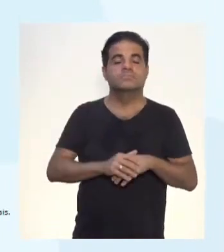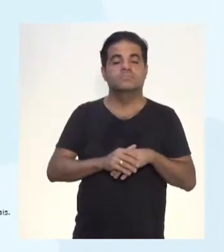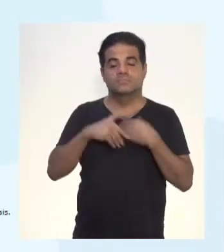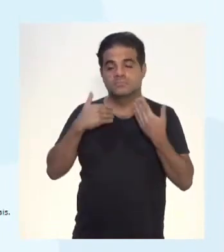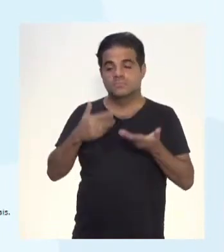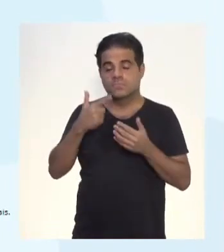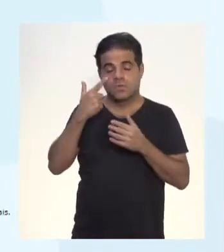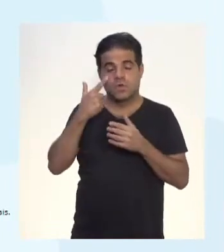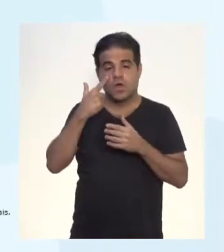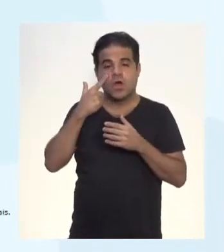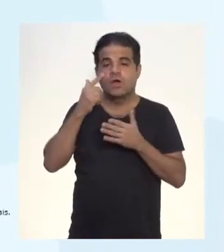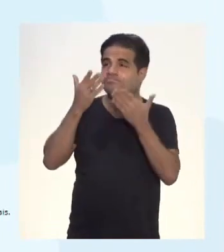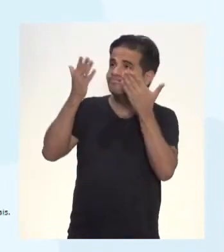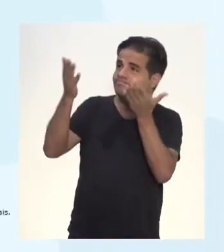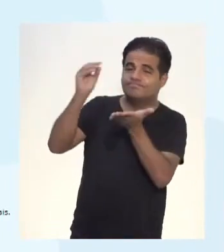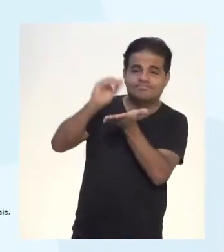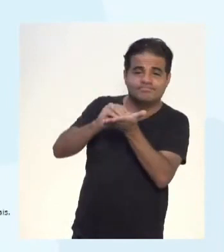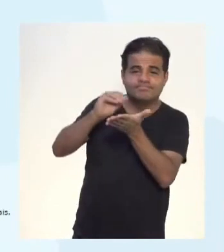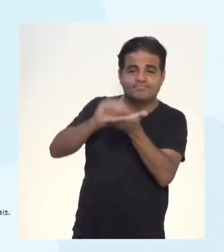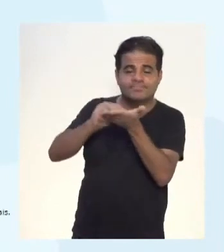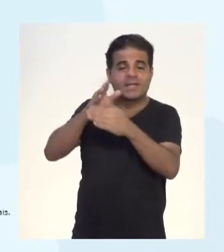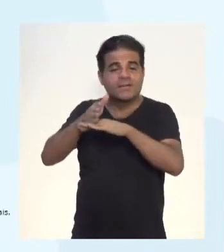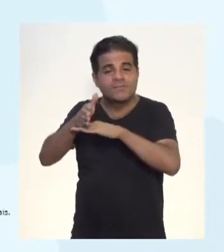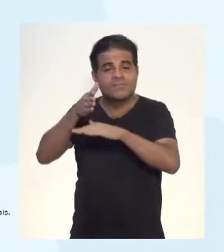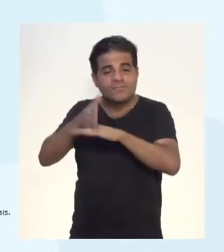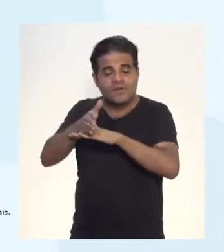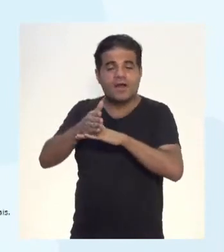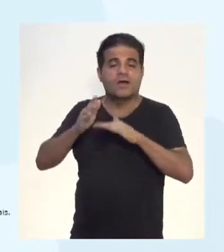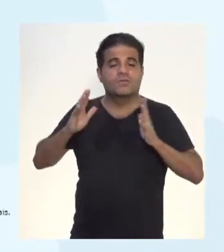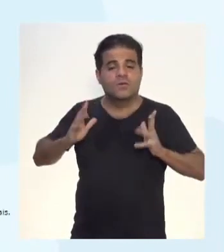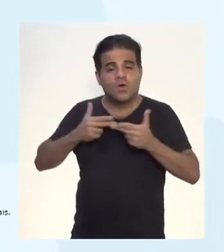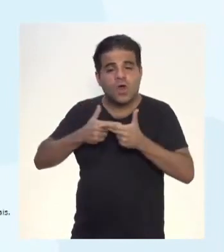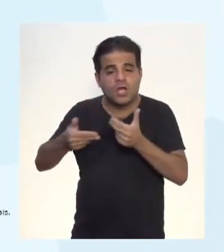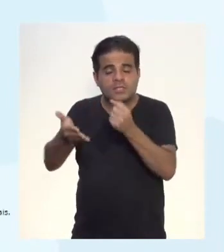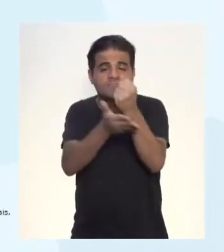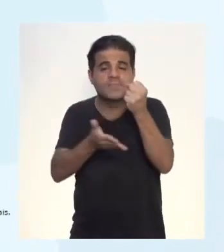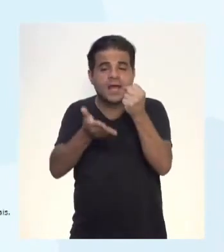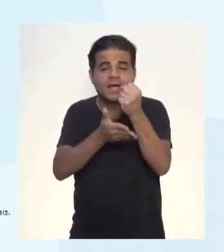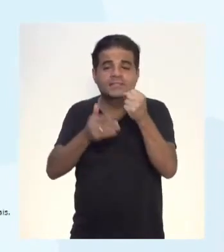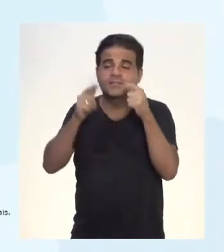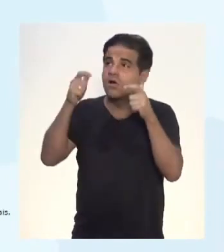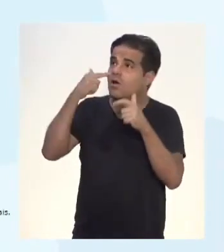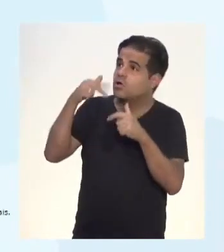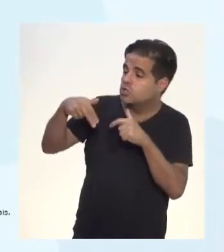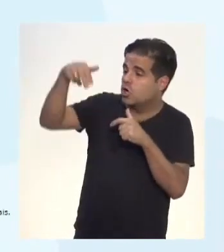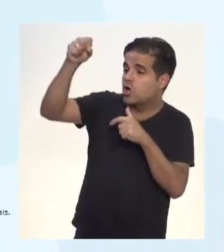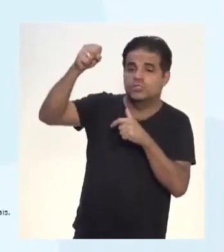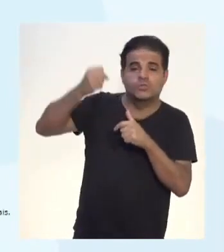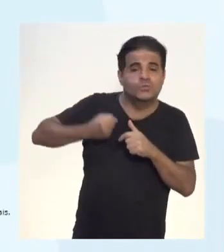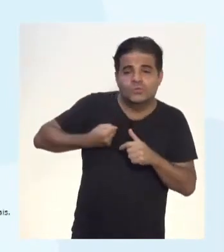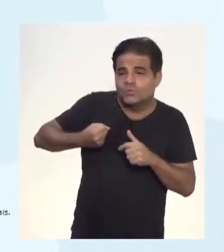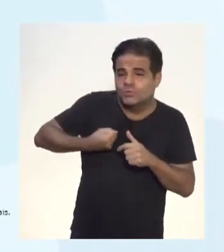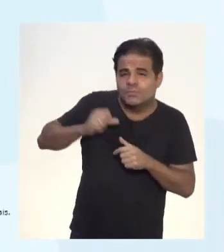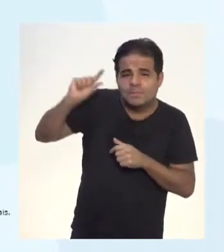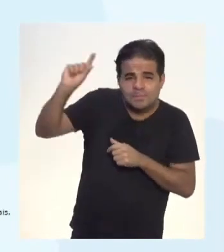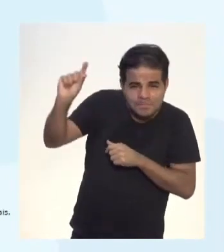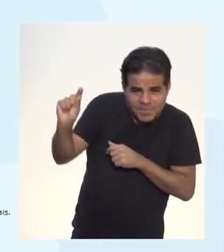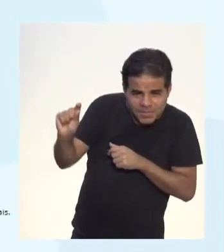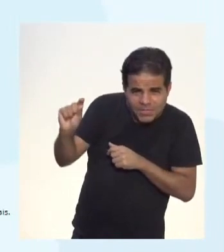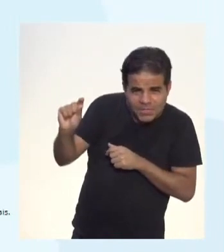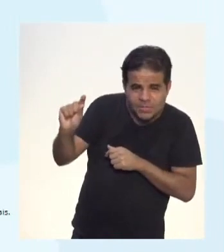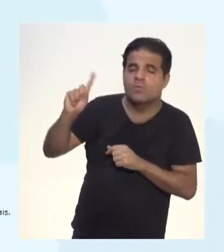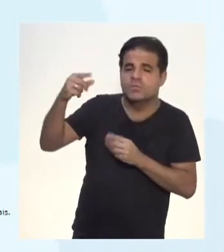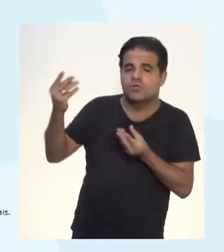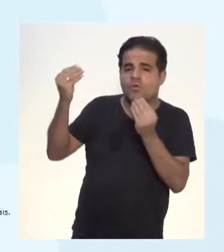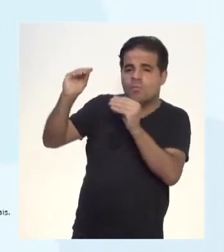Olha a restrição de acesso ao saneamento básico na região norte. O número está pequenininho, mas eu vou colocar